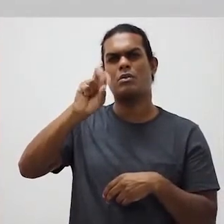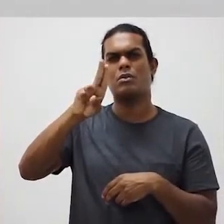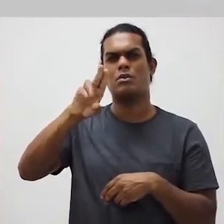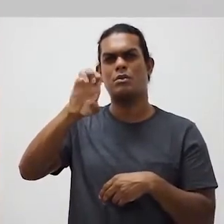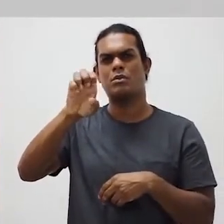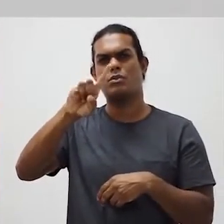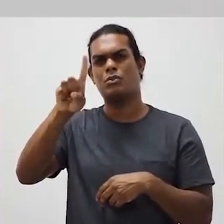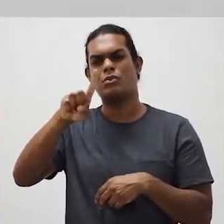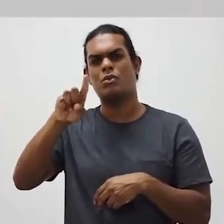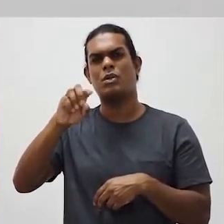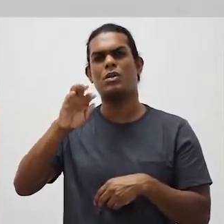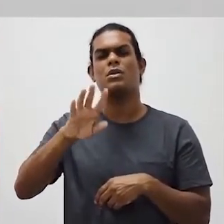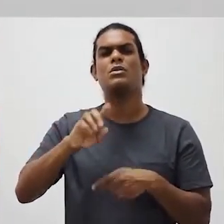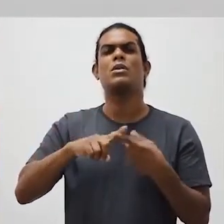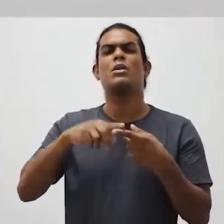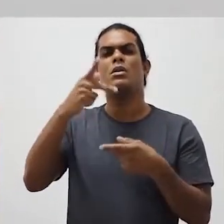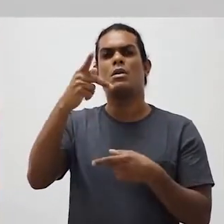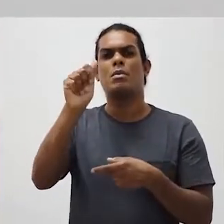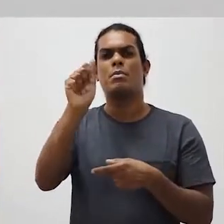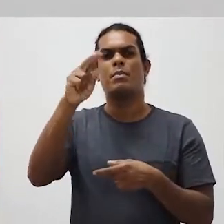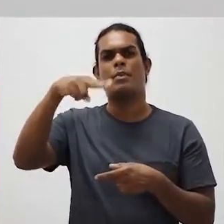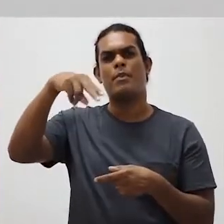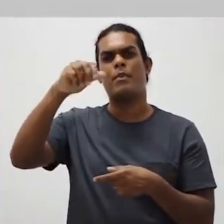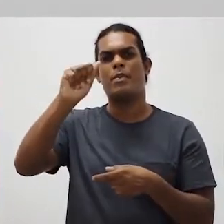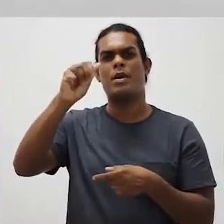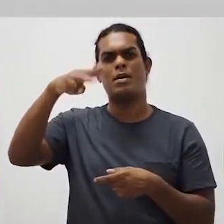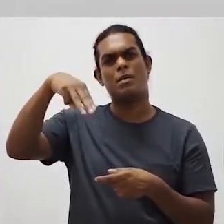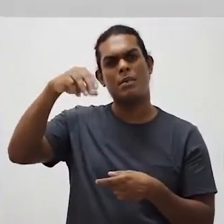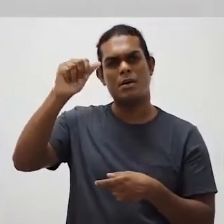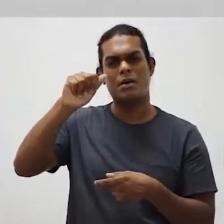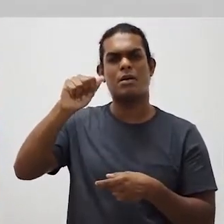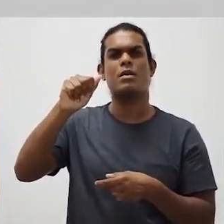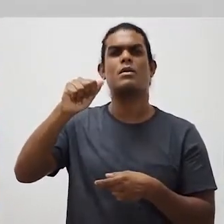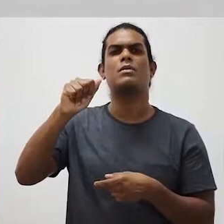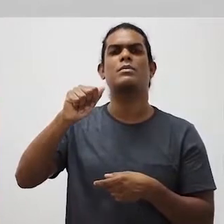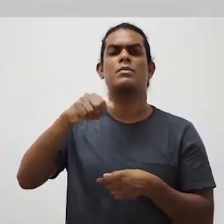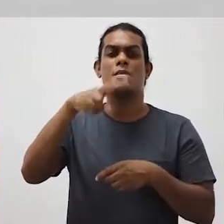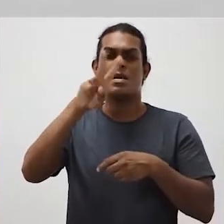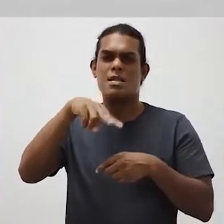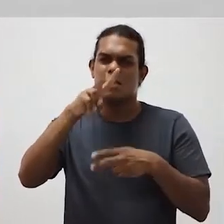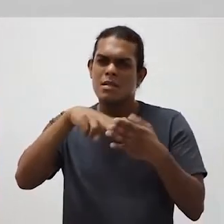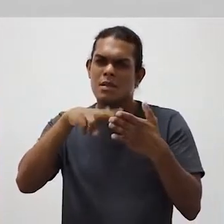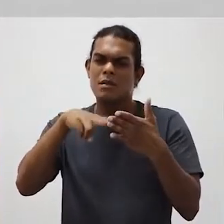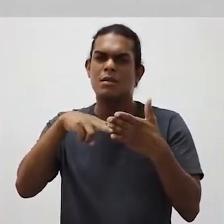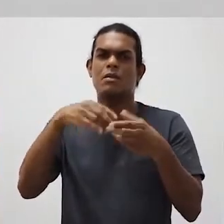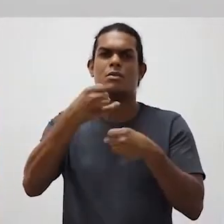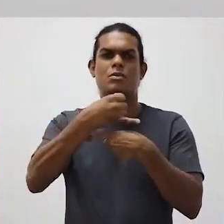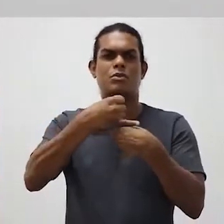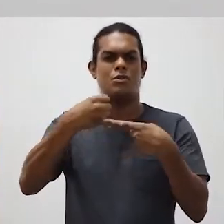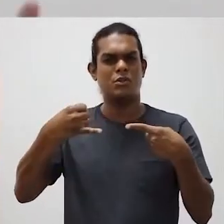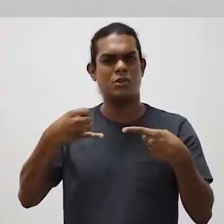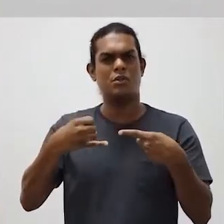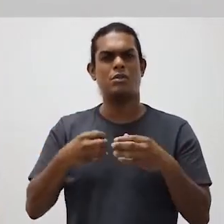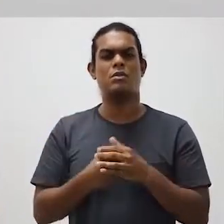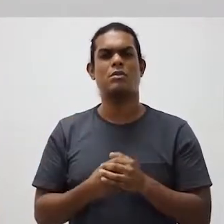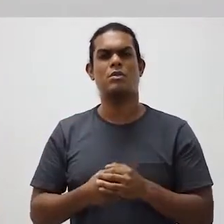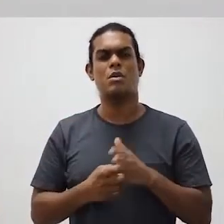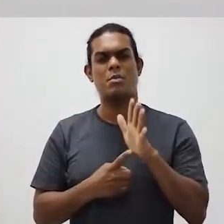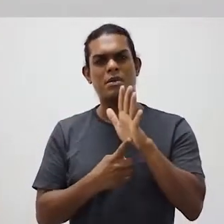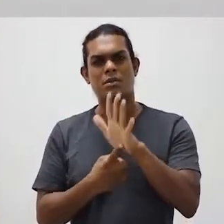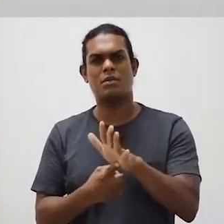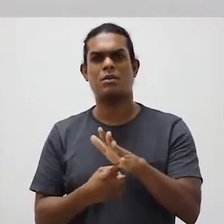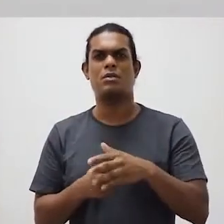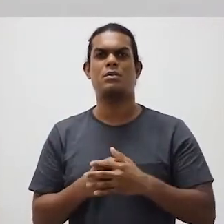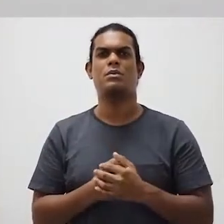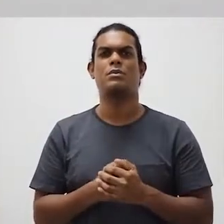ação. Dei uma lida nos links que nós mostramos a vocês, né, onde